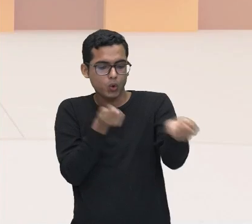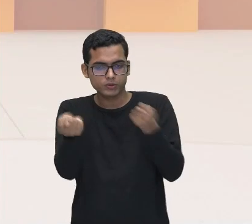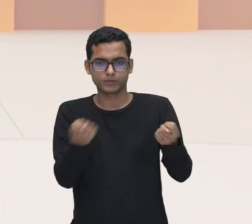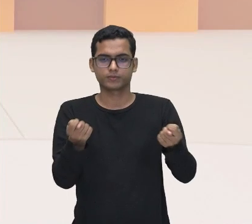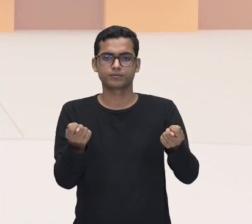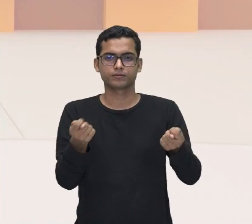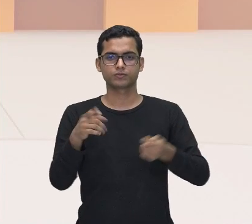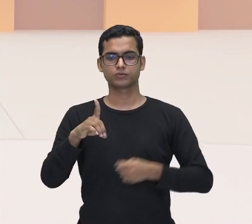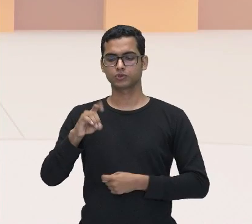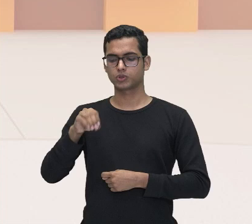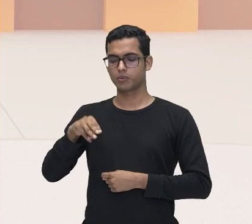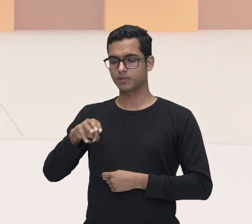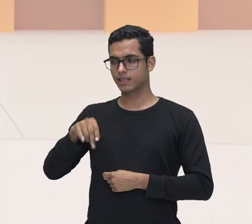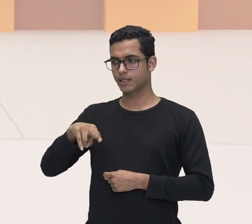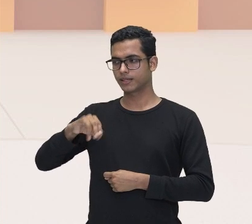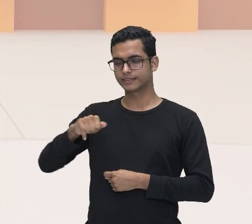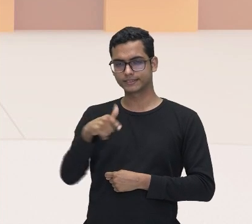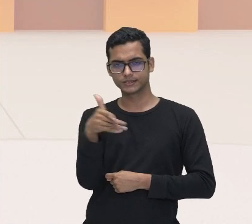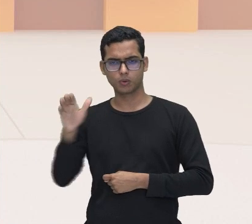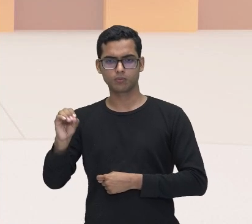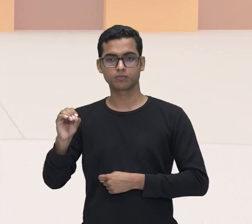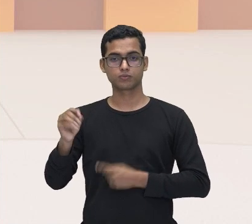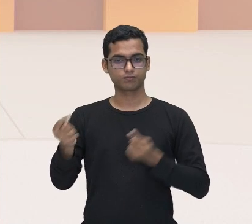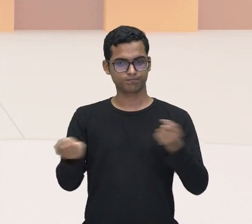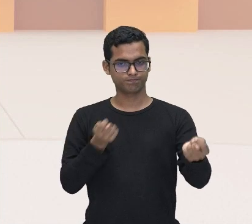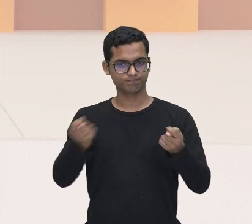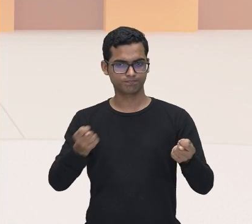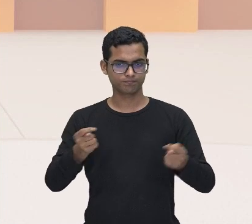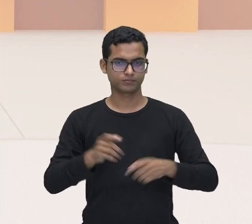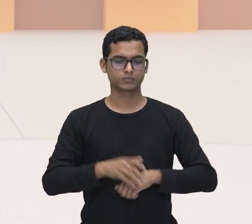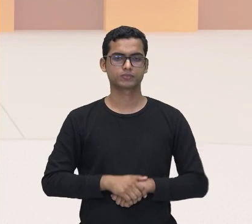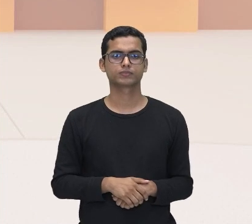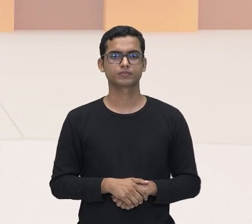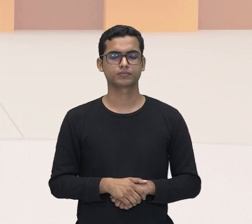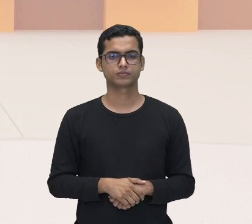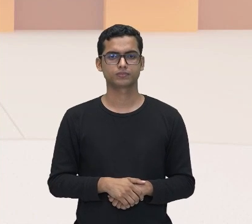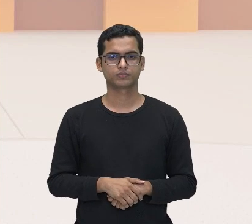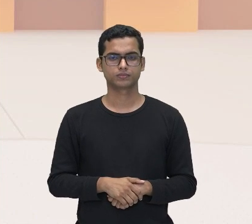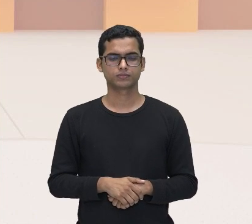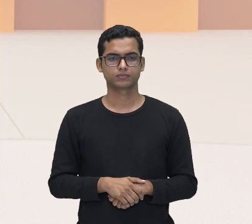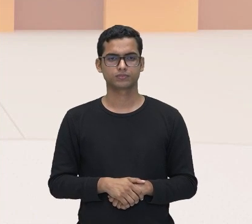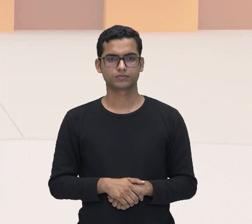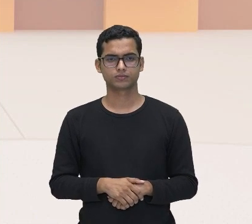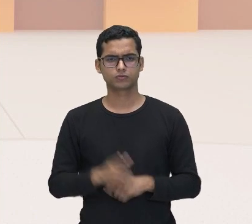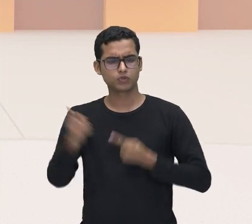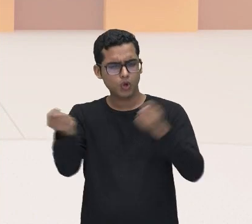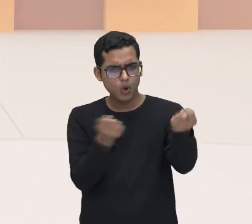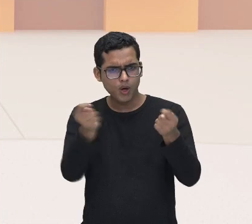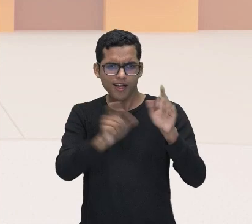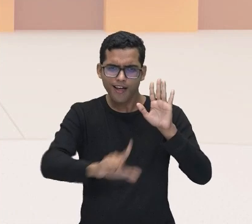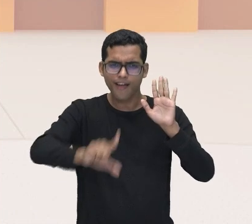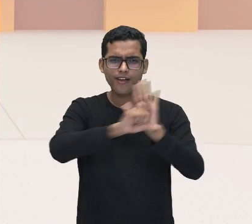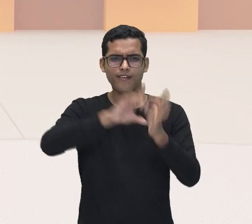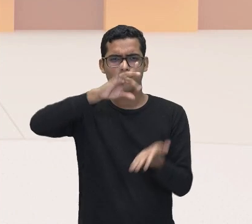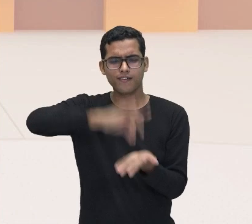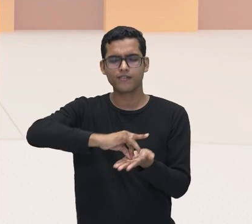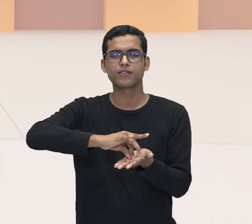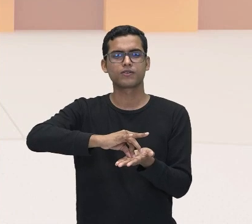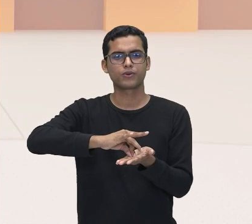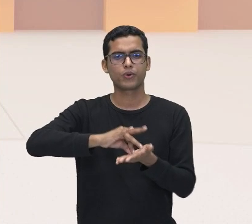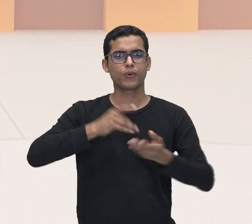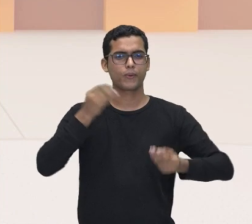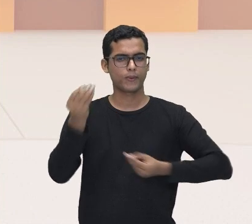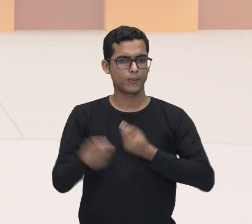de dominação. Vamos lá? O que ele chama de dominação legítima, né? O que é dominação